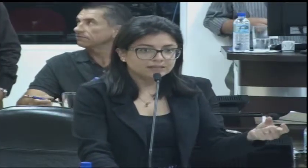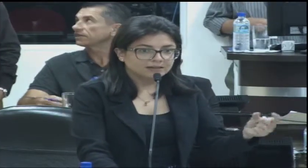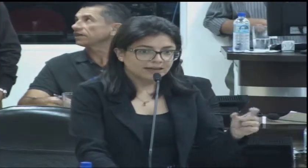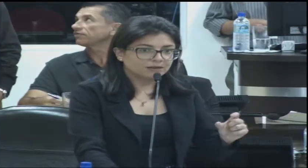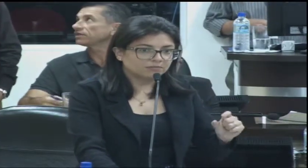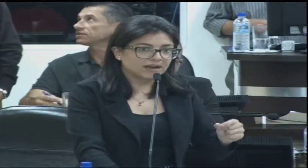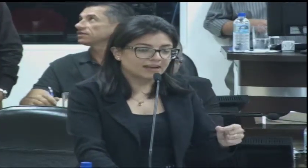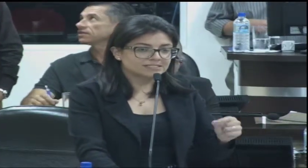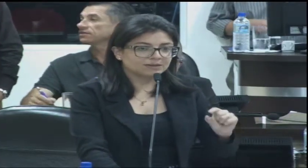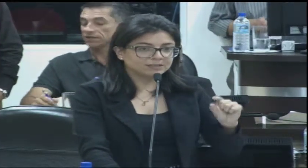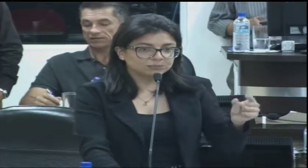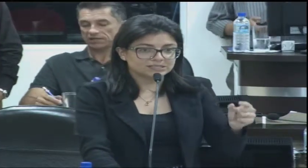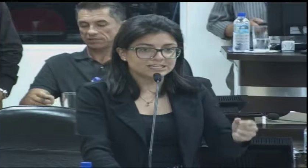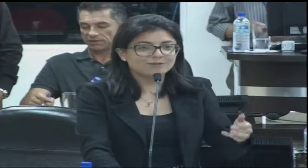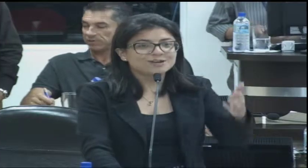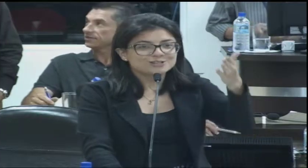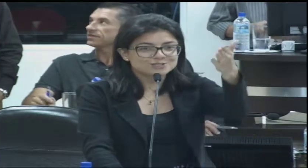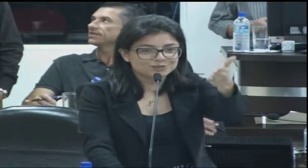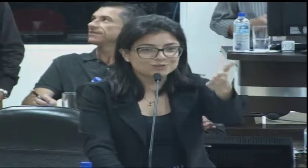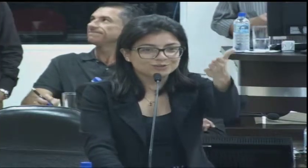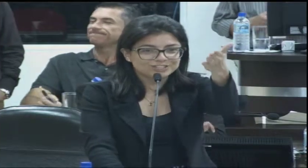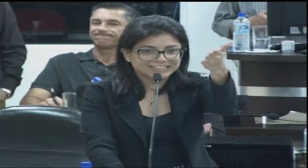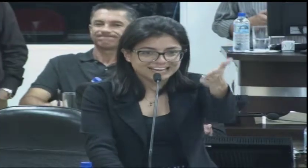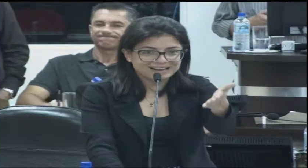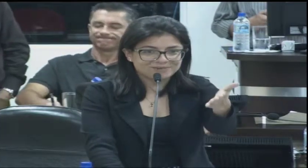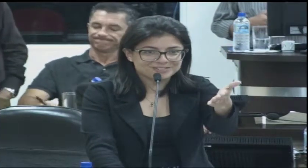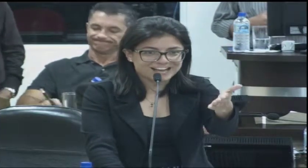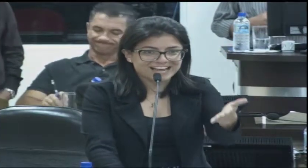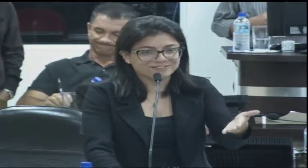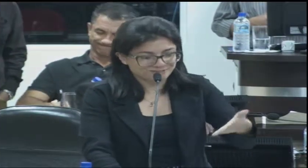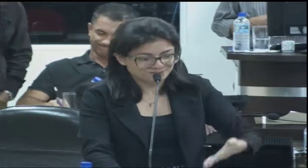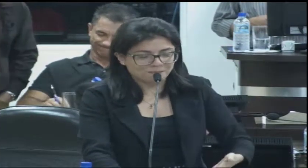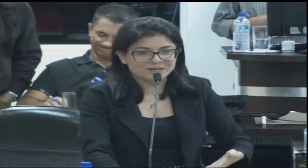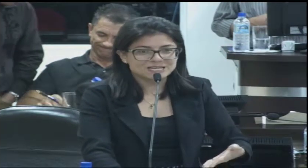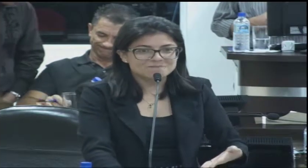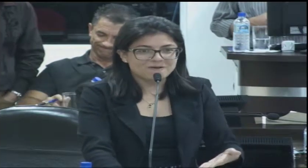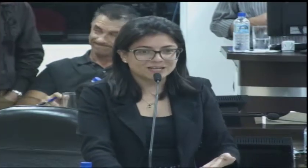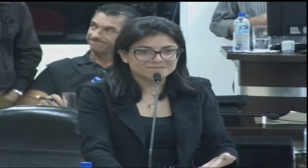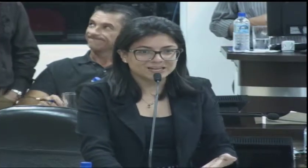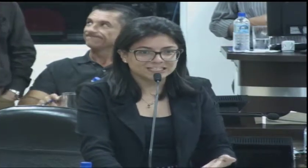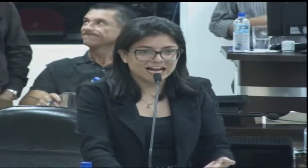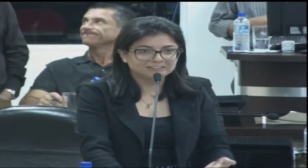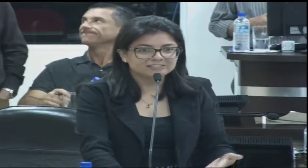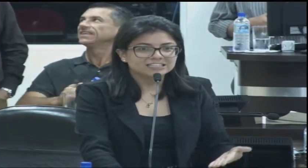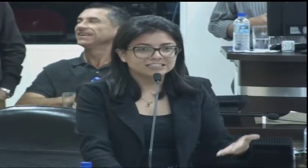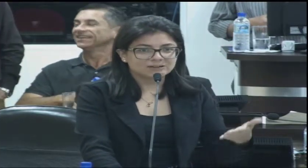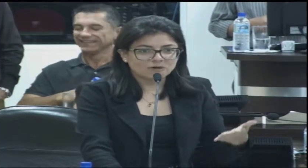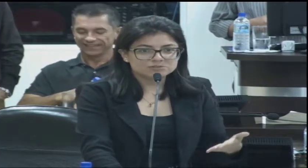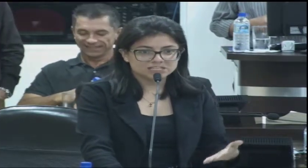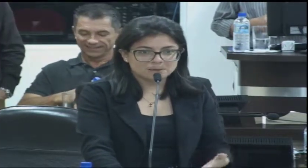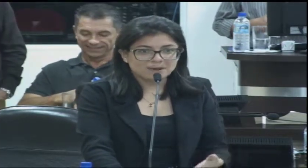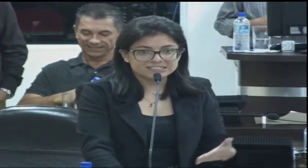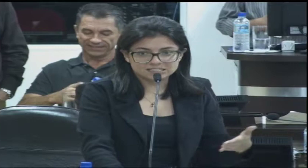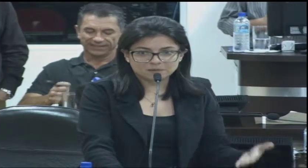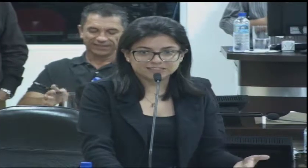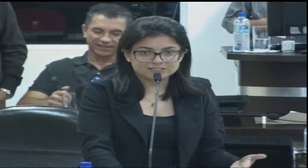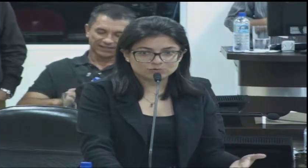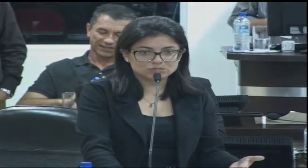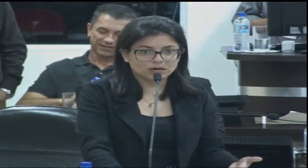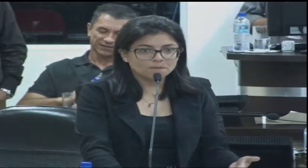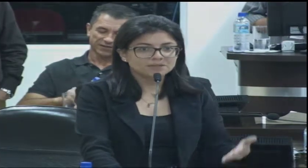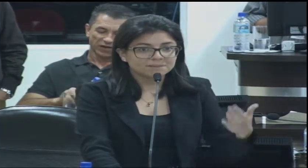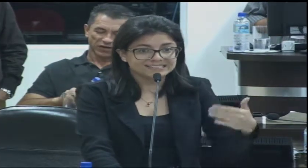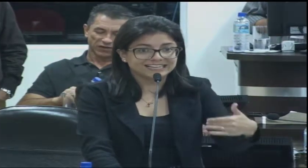ordem, com relação à tributação. Justo no dia daquele projeto, foi o dia que eu passei mal aqui em plenário, não consegui participar